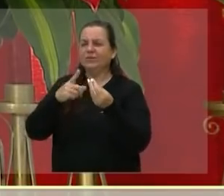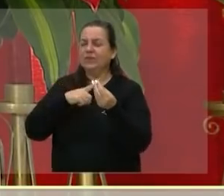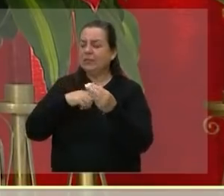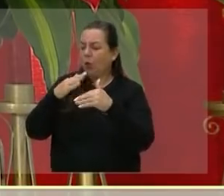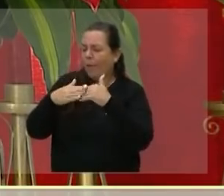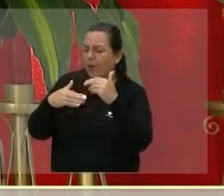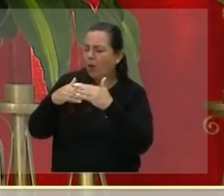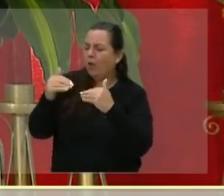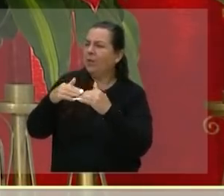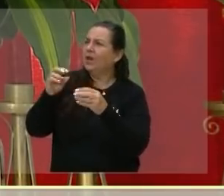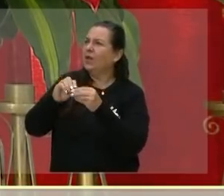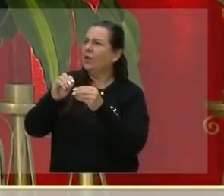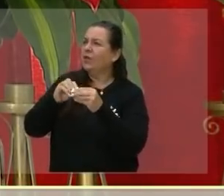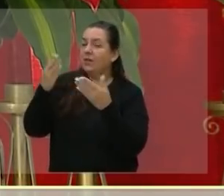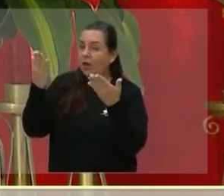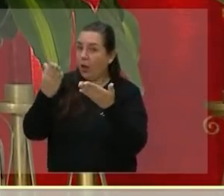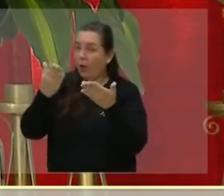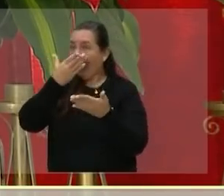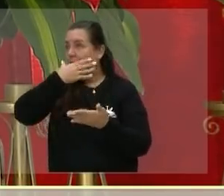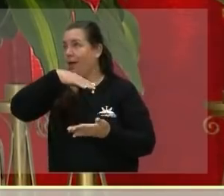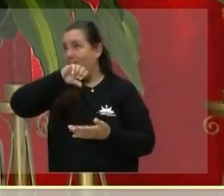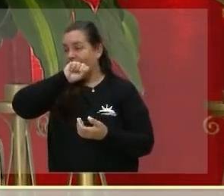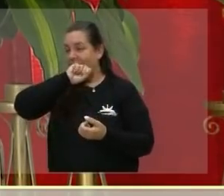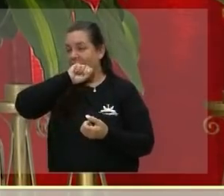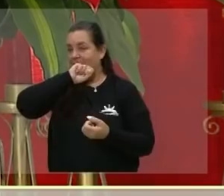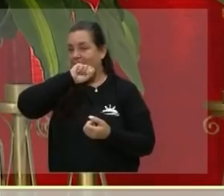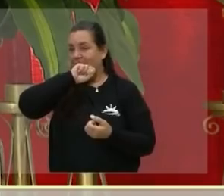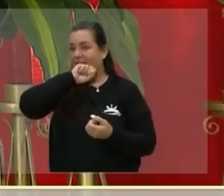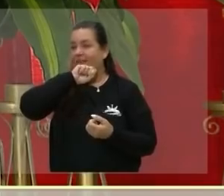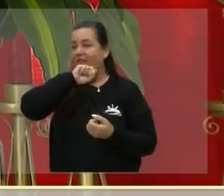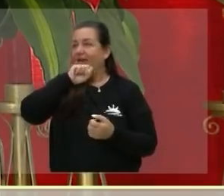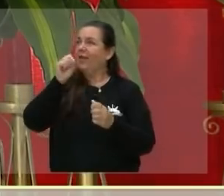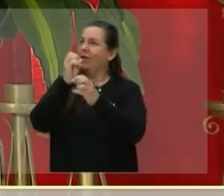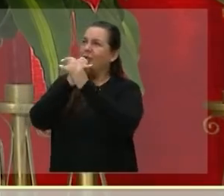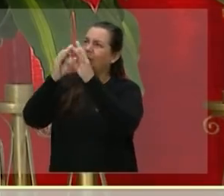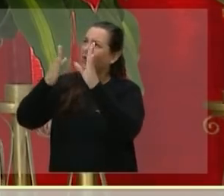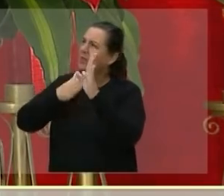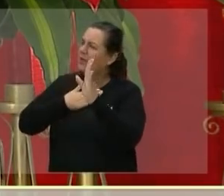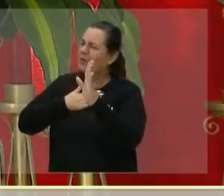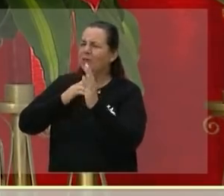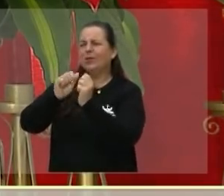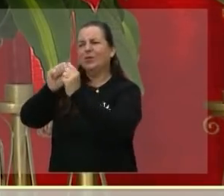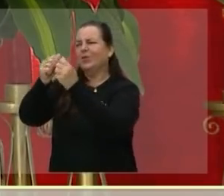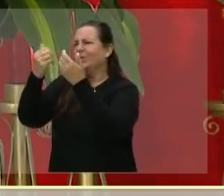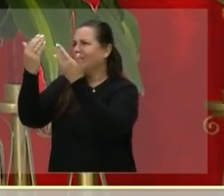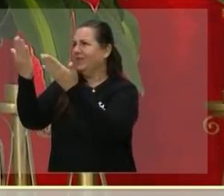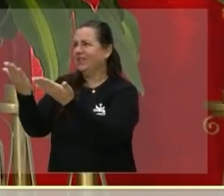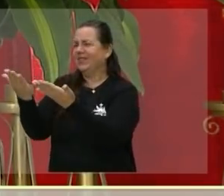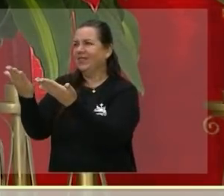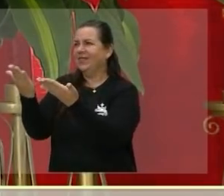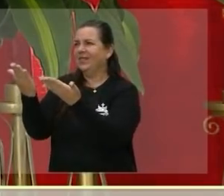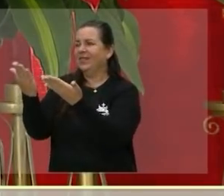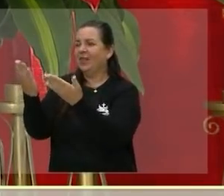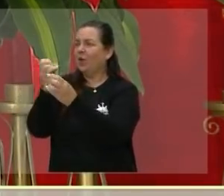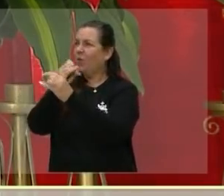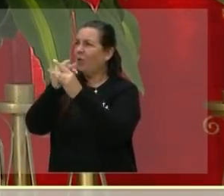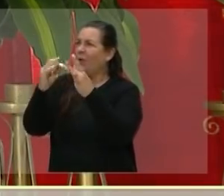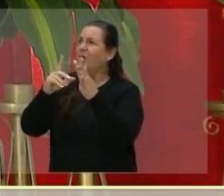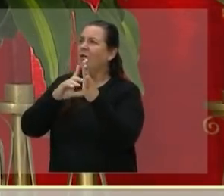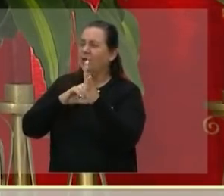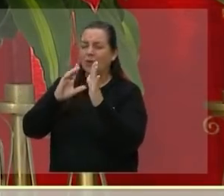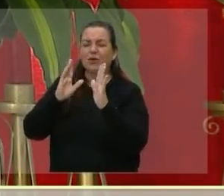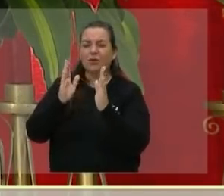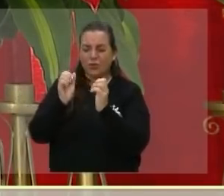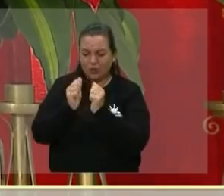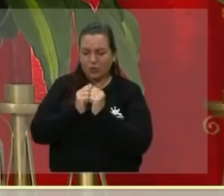obra que me deste para fazer e agora pai e verifica me junto de ti eu fiz com a glória que ele